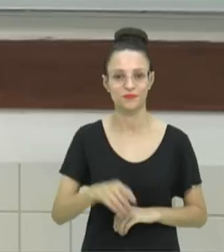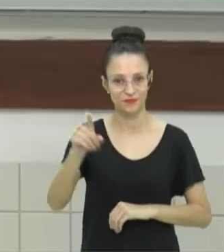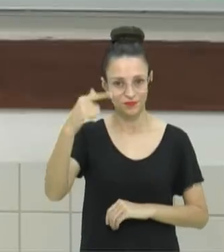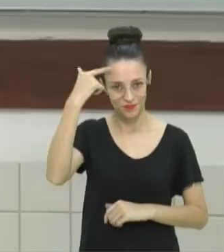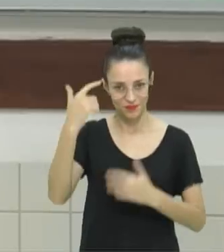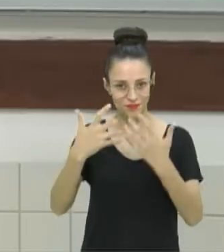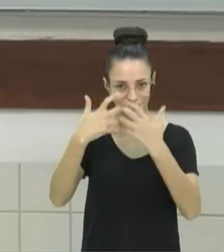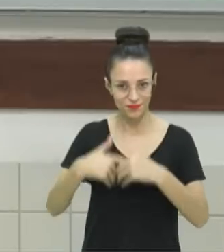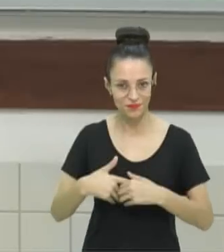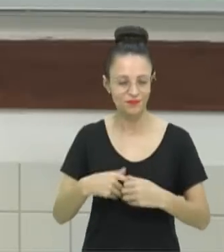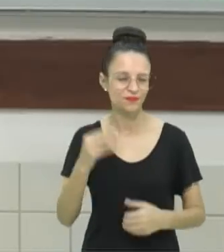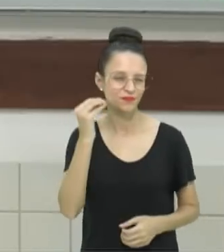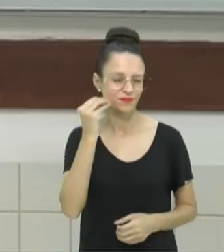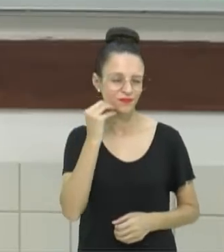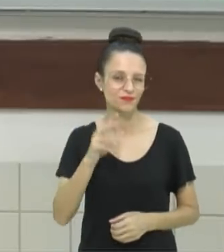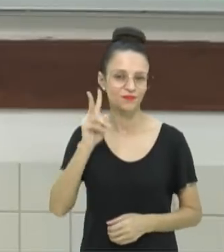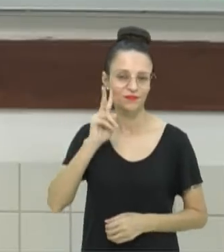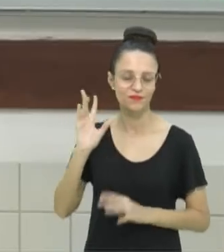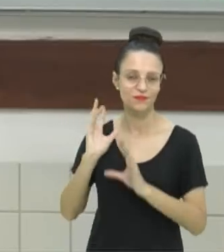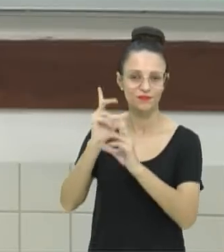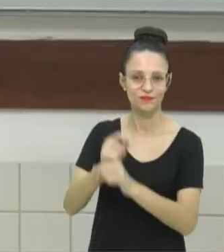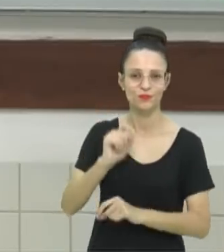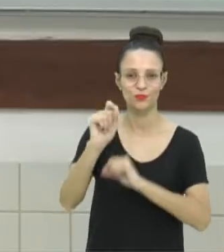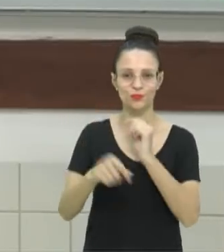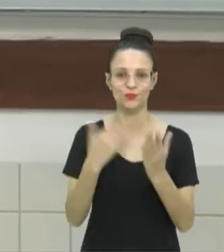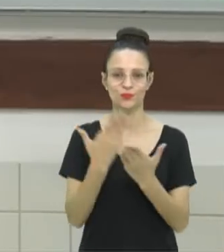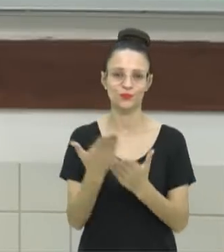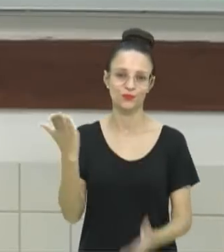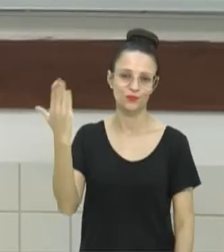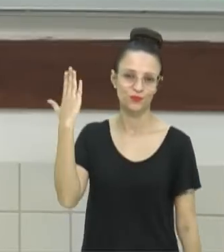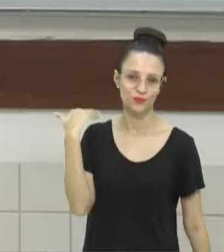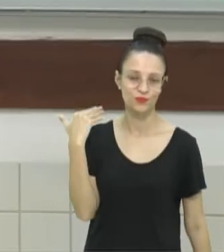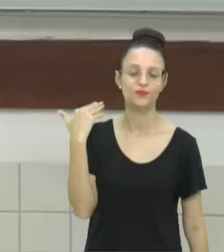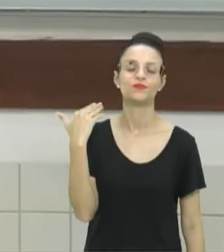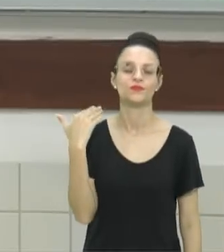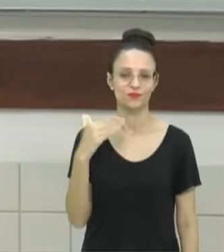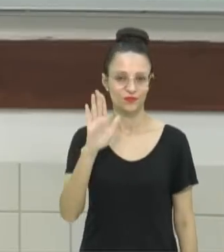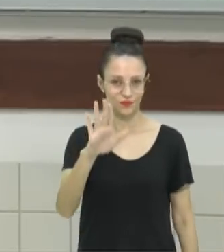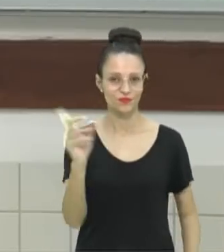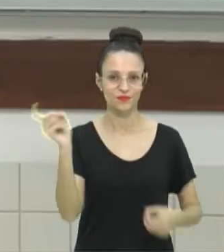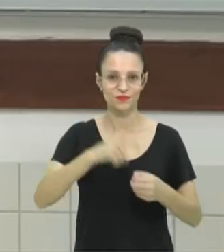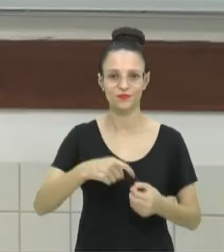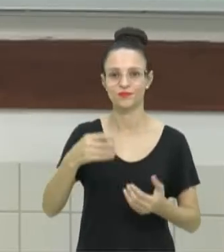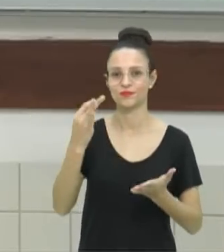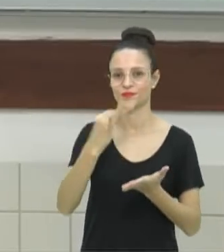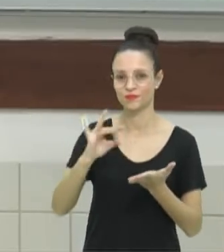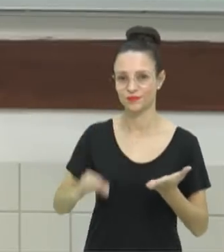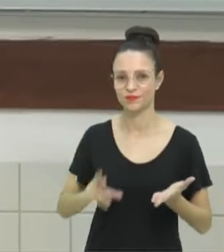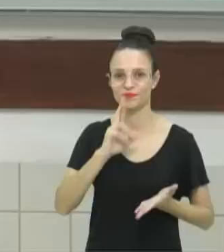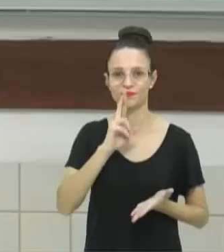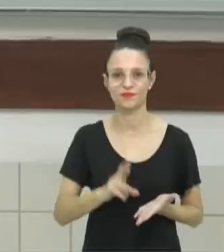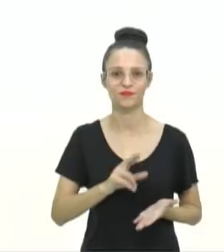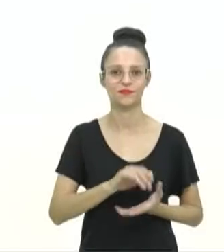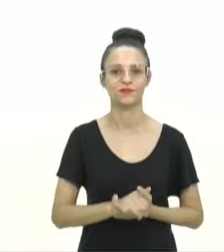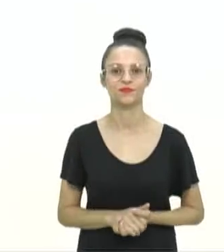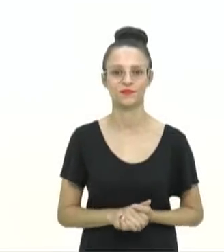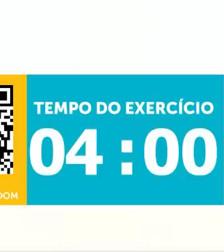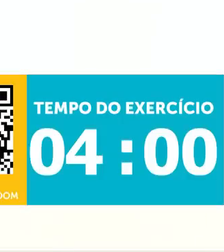Pense um pouquinho, tente relembrar do que nós tivemos nas aulas passadas e eu já volto com vocês com a resposta.